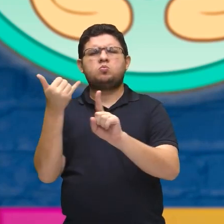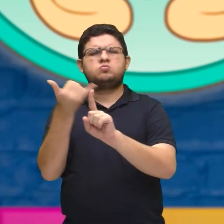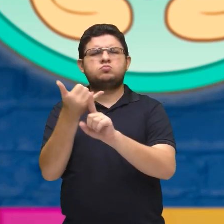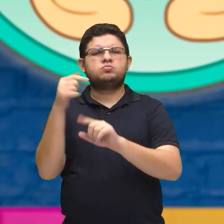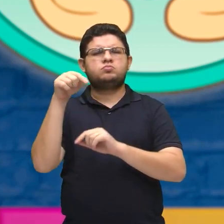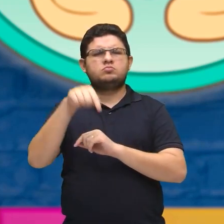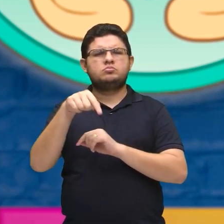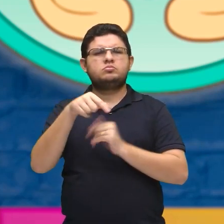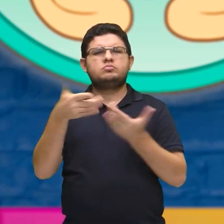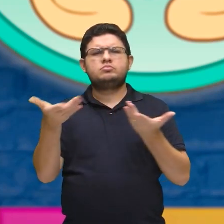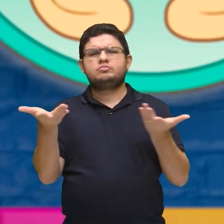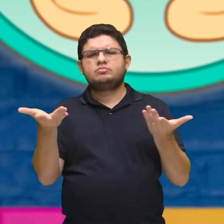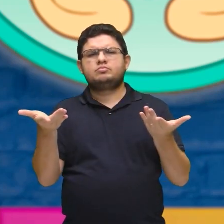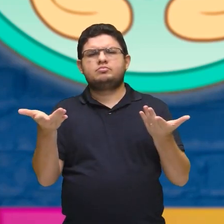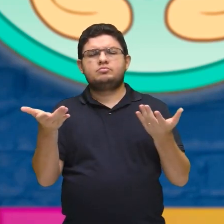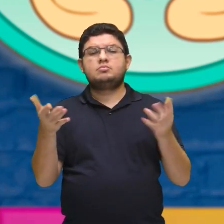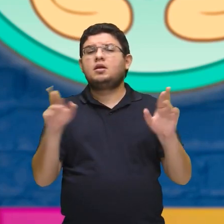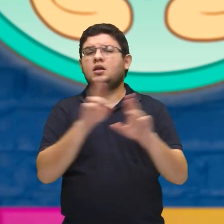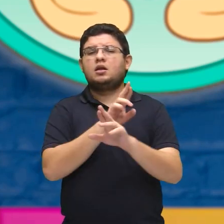com este assunto bullying?